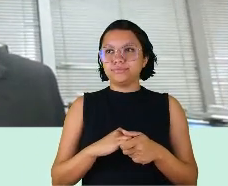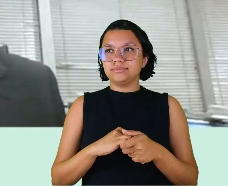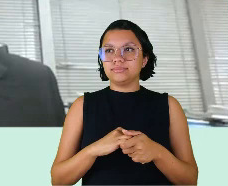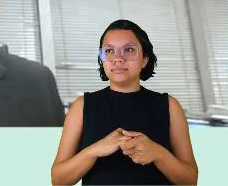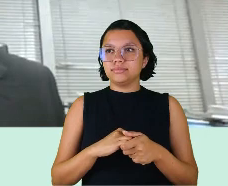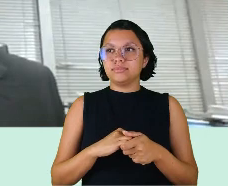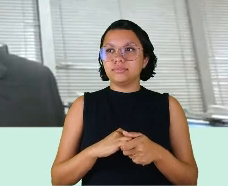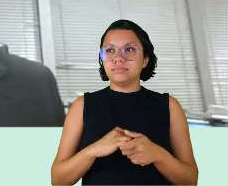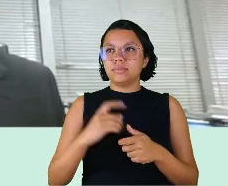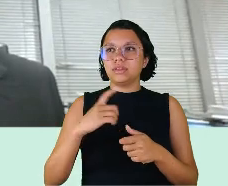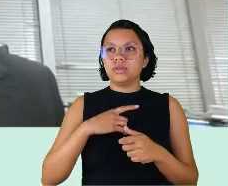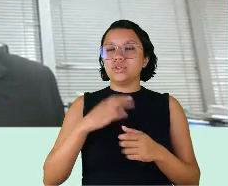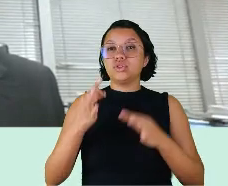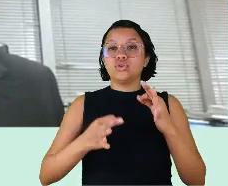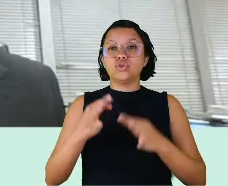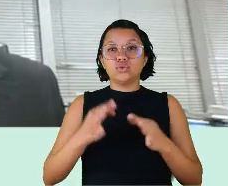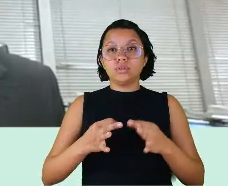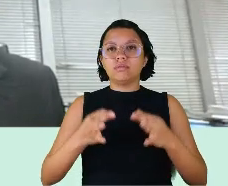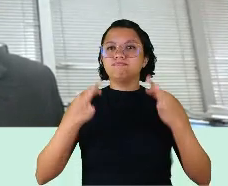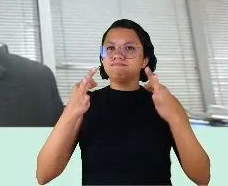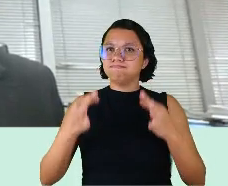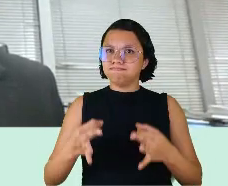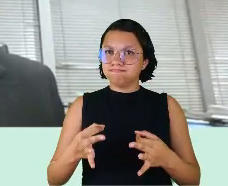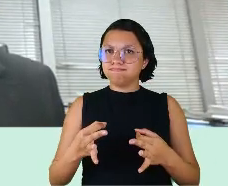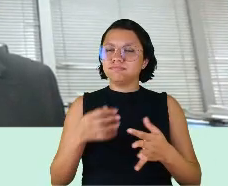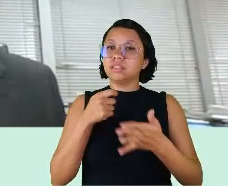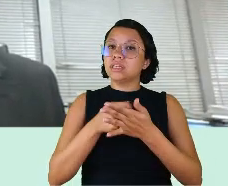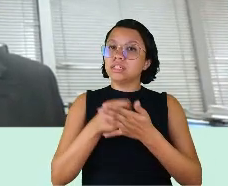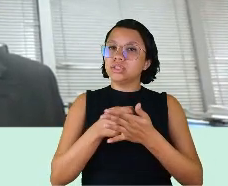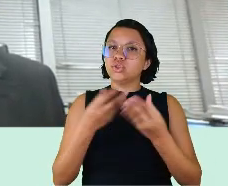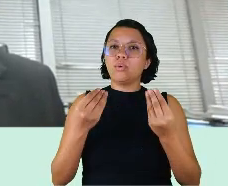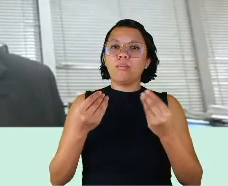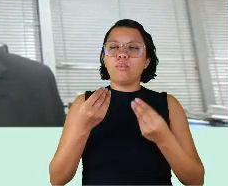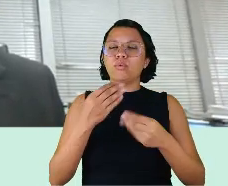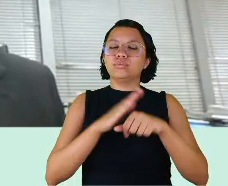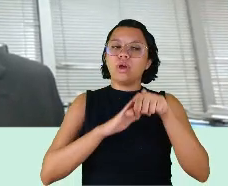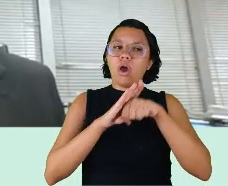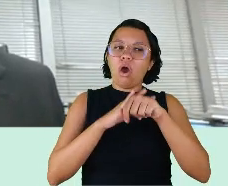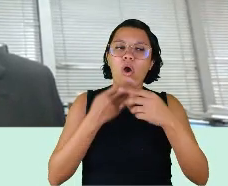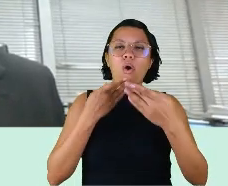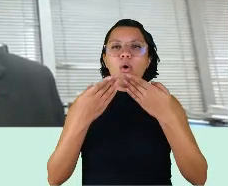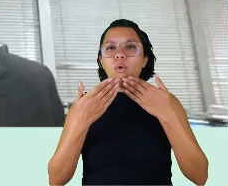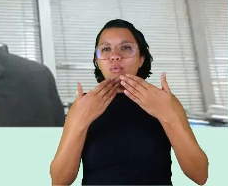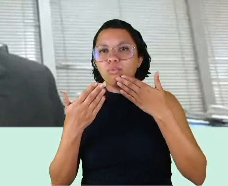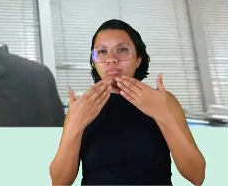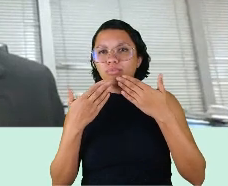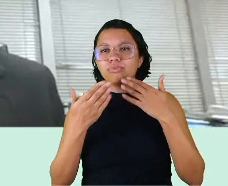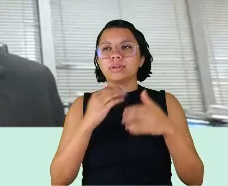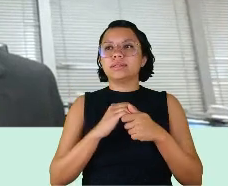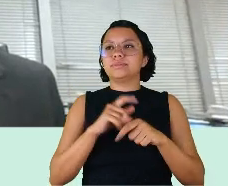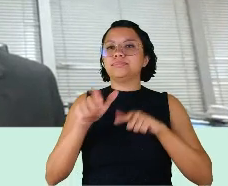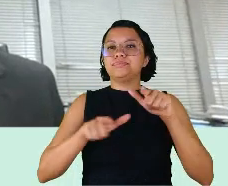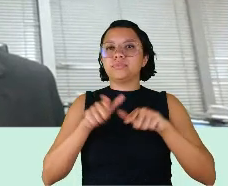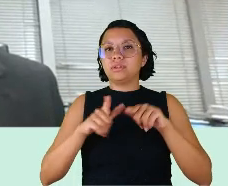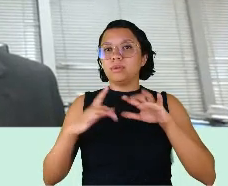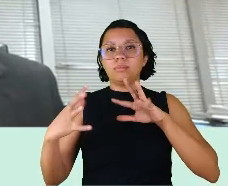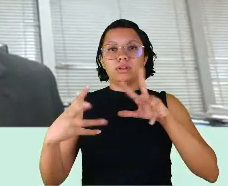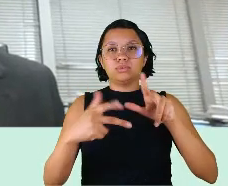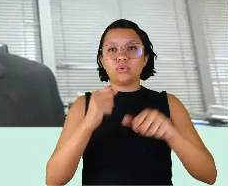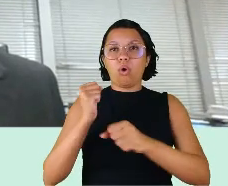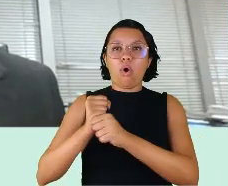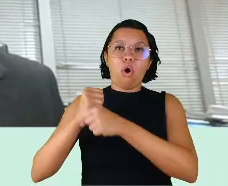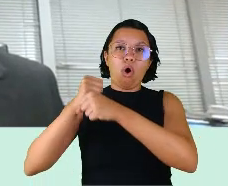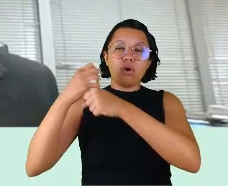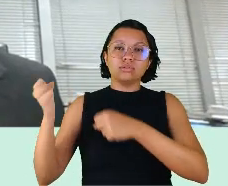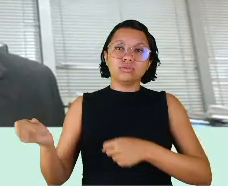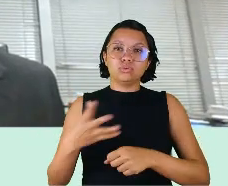Mas se a gente quer uma jurisdição efetiva, vai se exigir muito diálogo e trabalho para